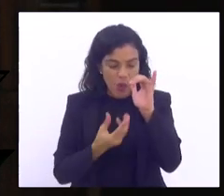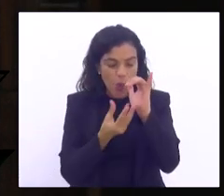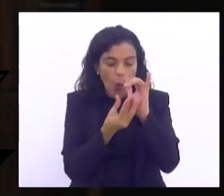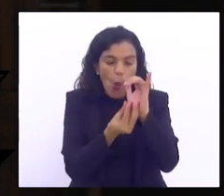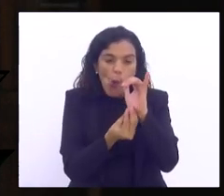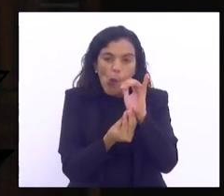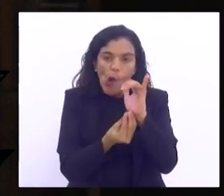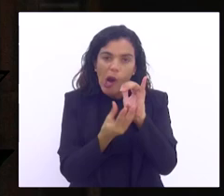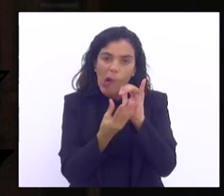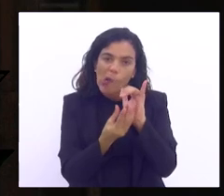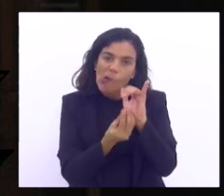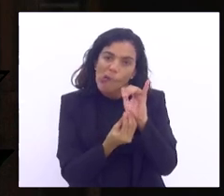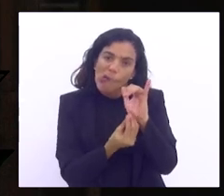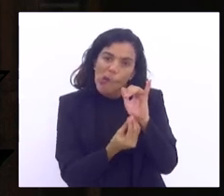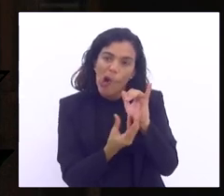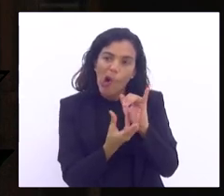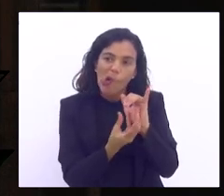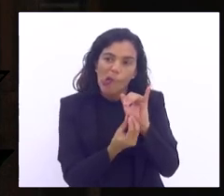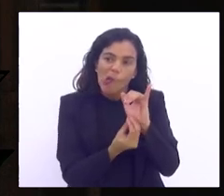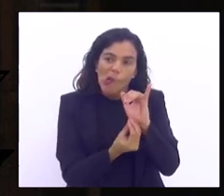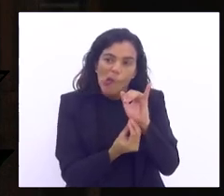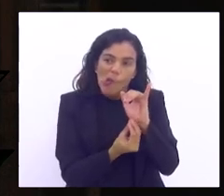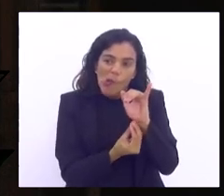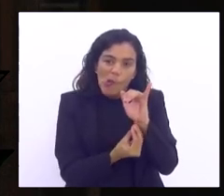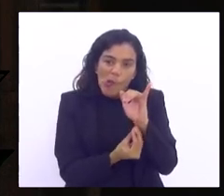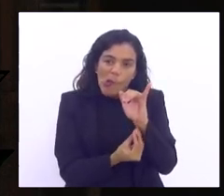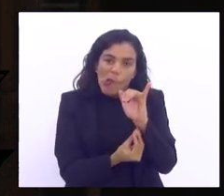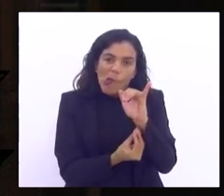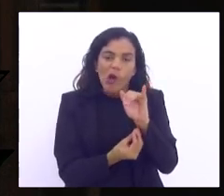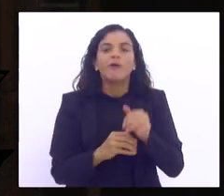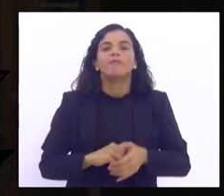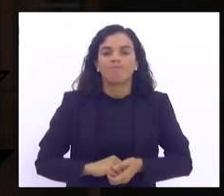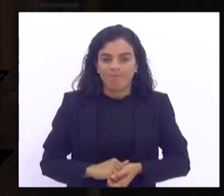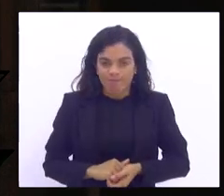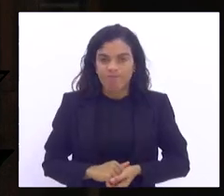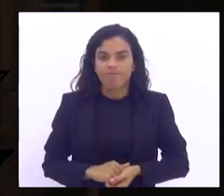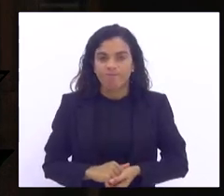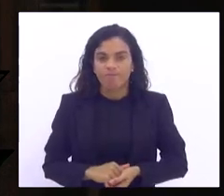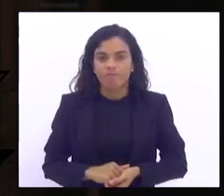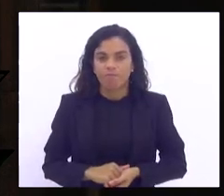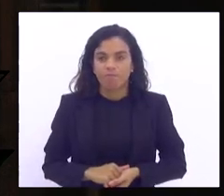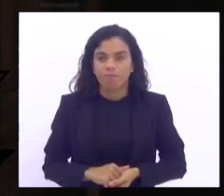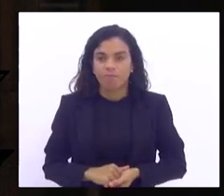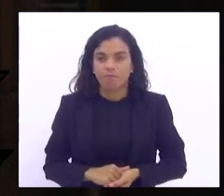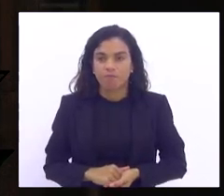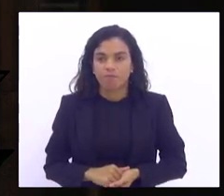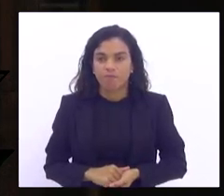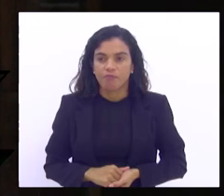criança querendo se defender daquilo e não consegue.